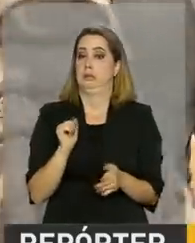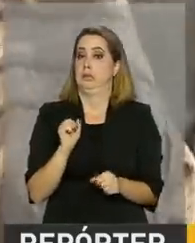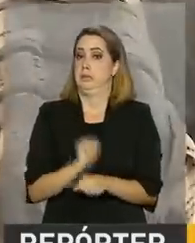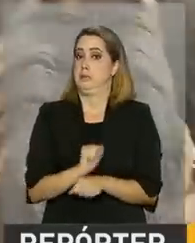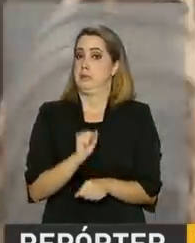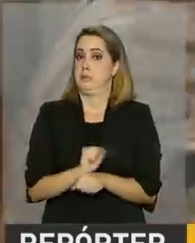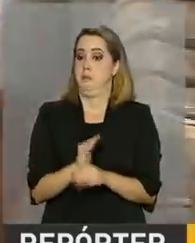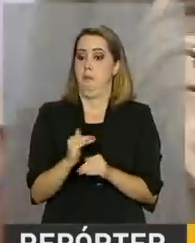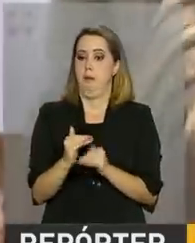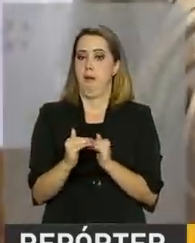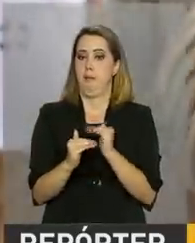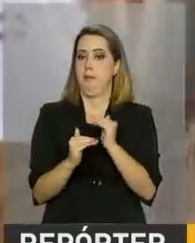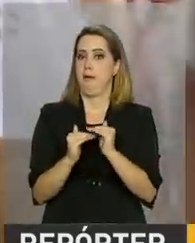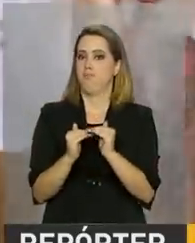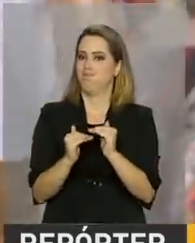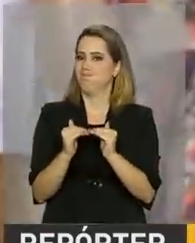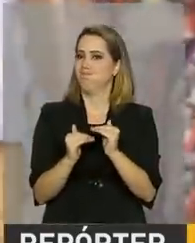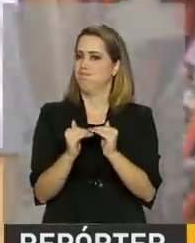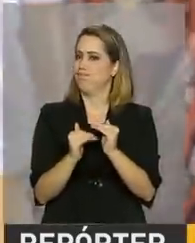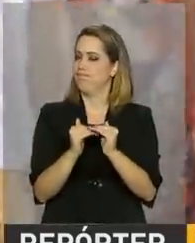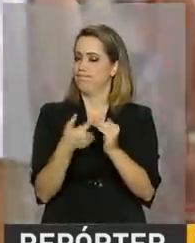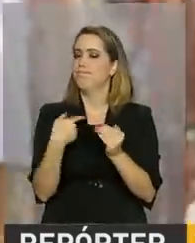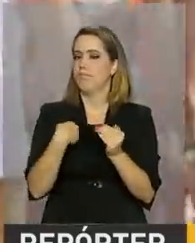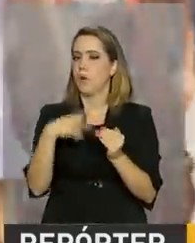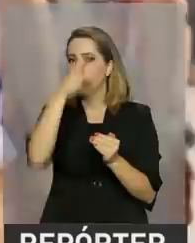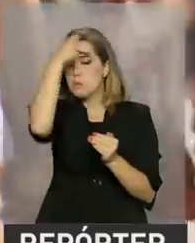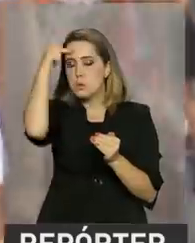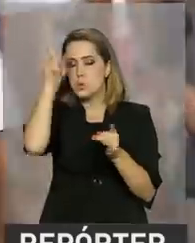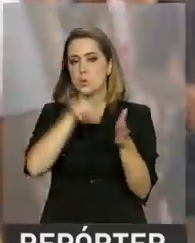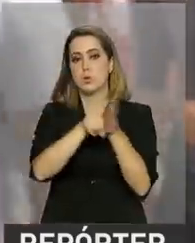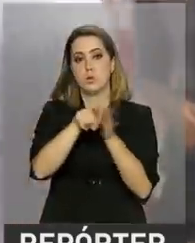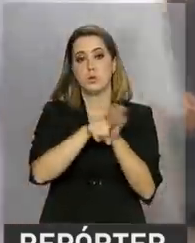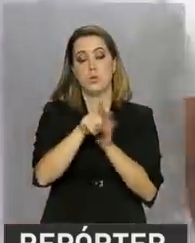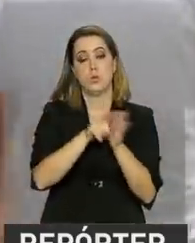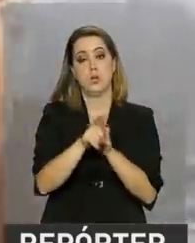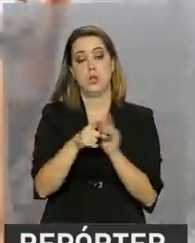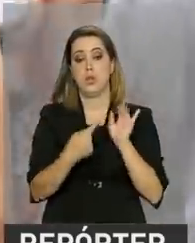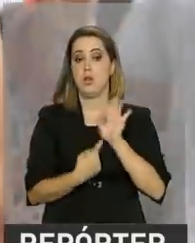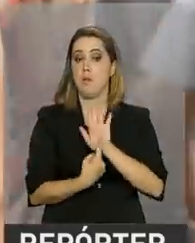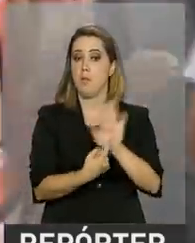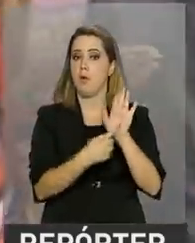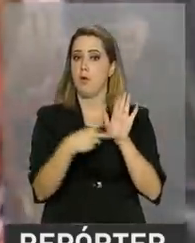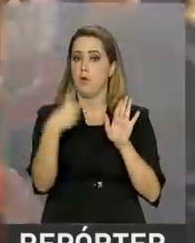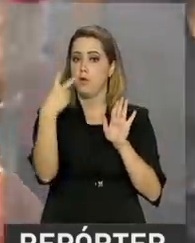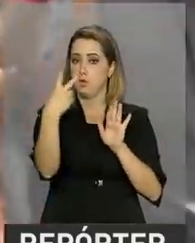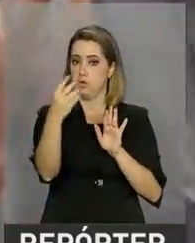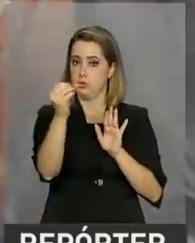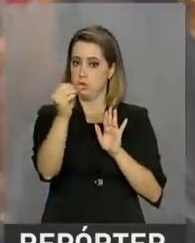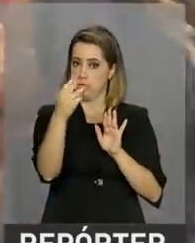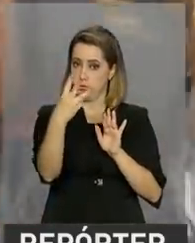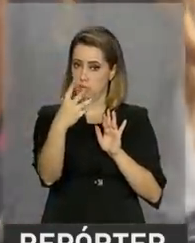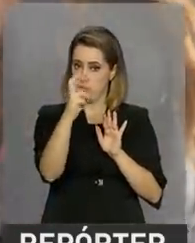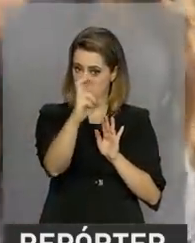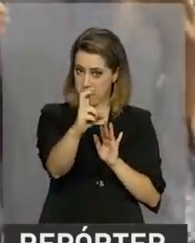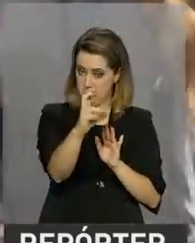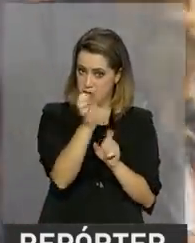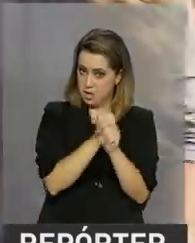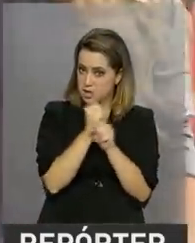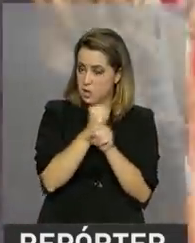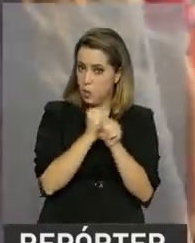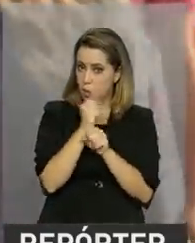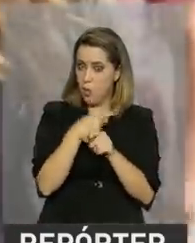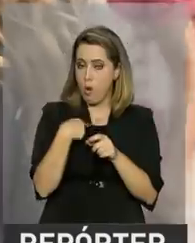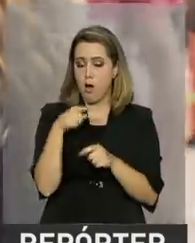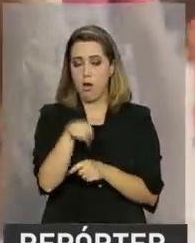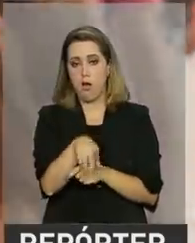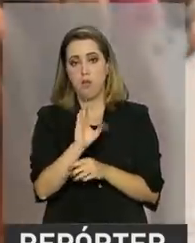crescer. Alguns estudiosos do IBGE apontam 2035, outros 2042. A data não é o